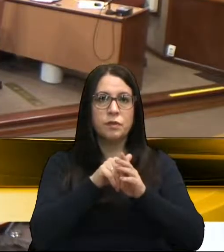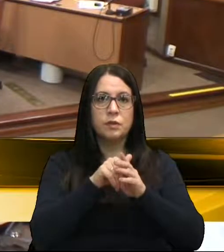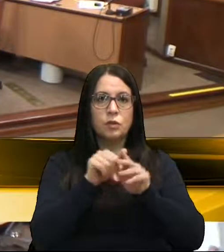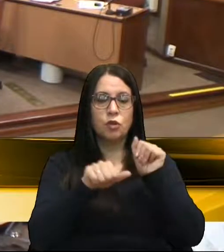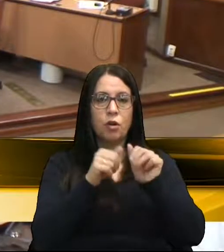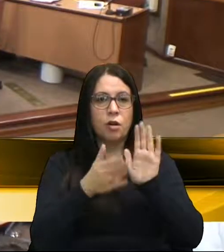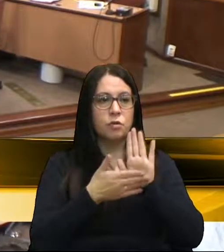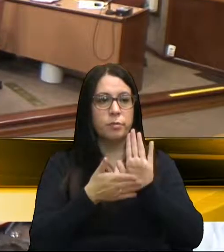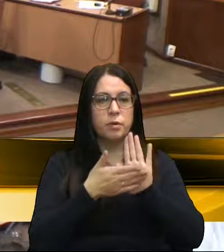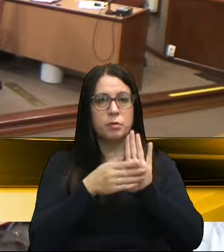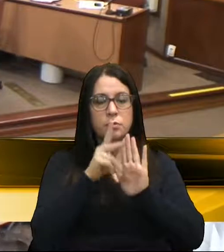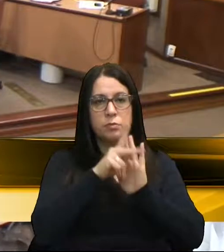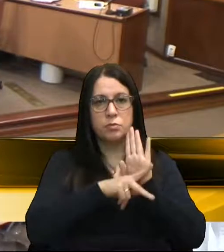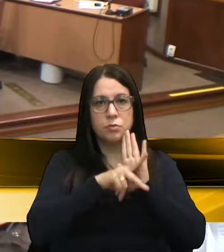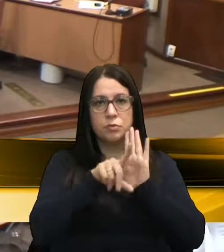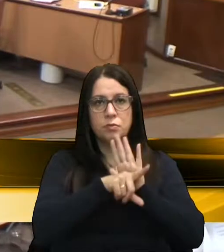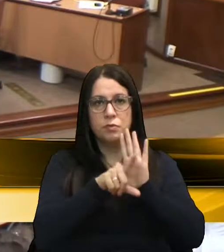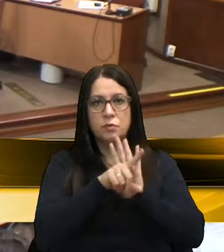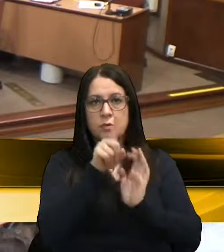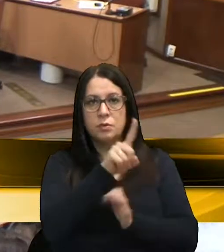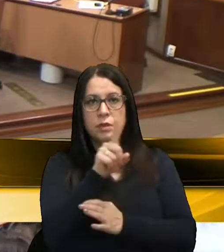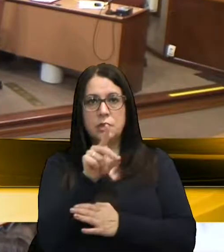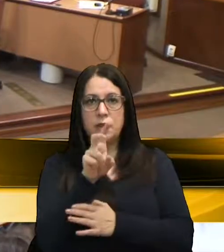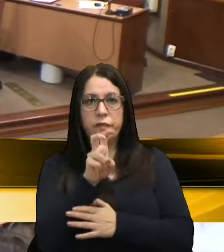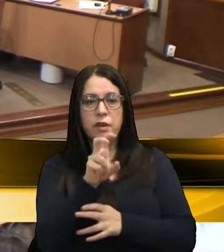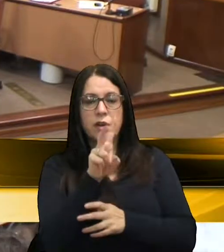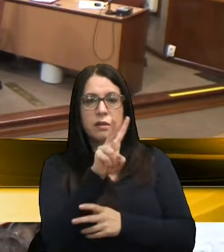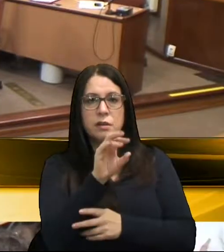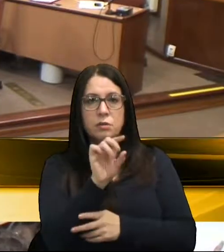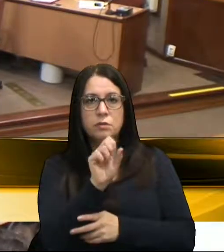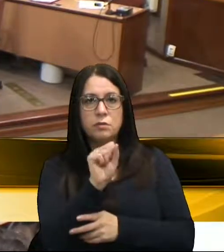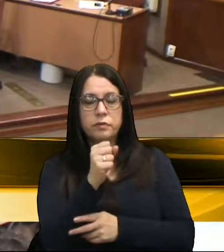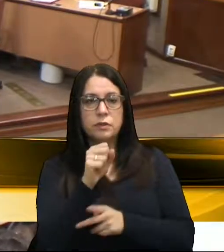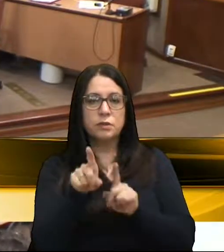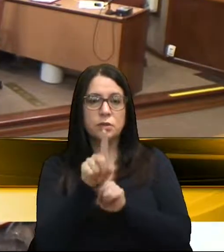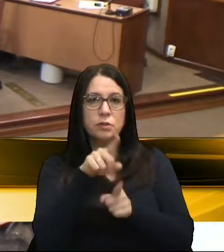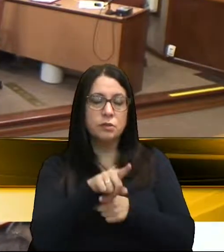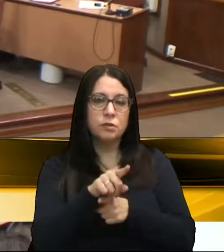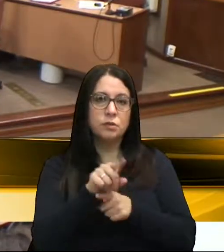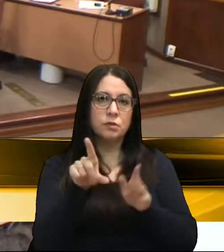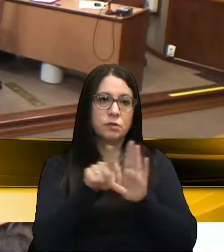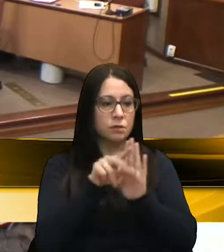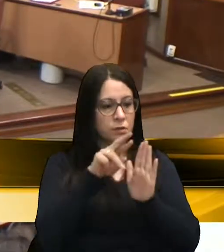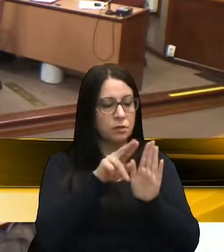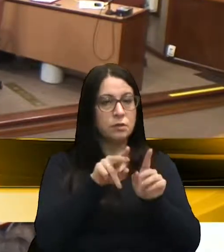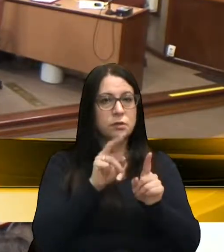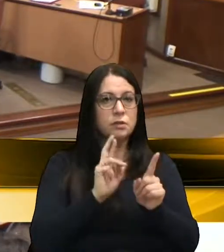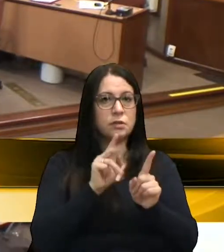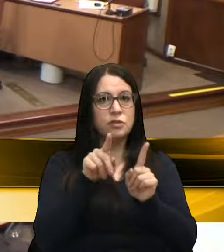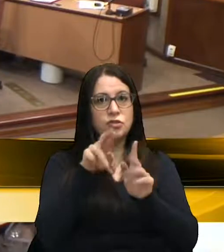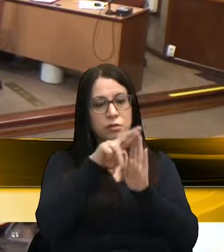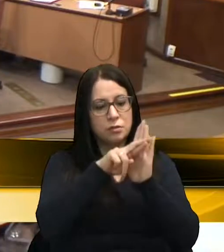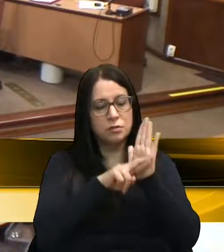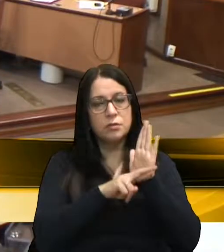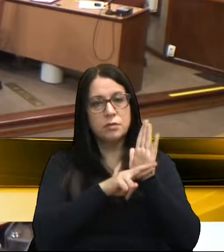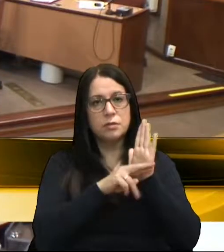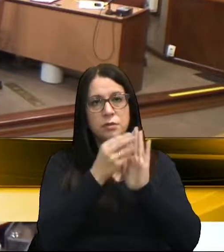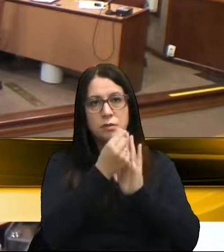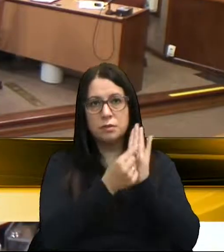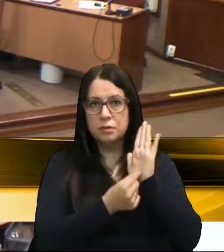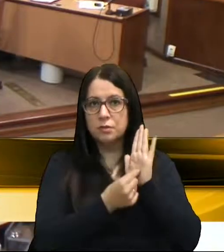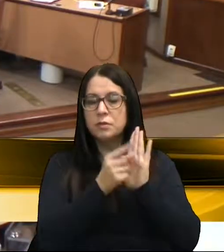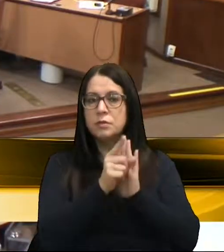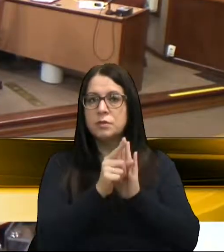de pauta do projeto de lei número 115 de 2018. Trata da lei de diretrizes orçamentárias, tendo em vista que